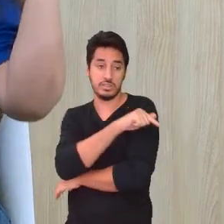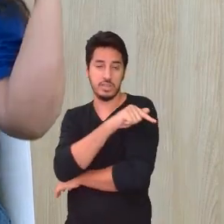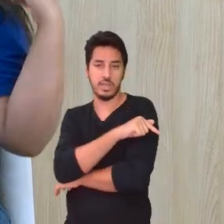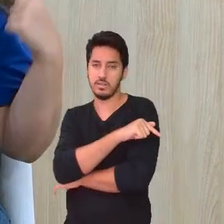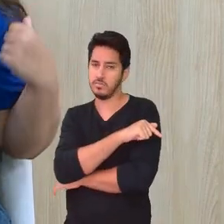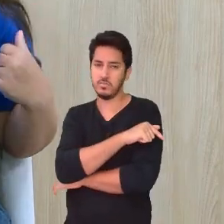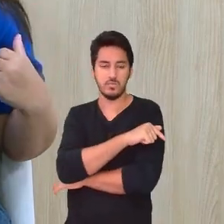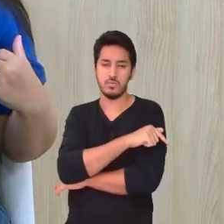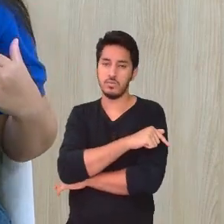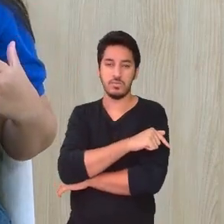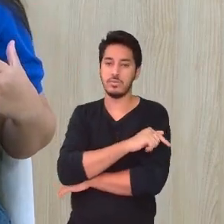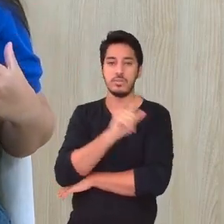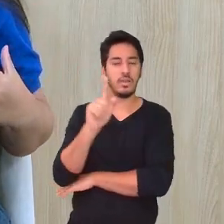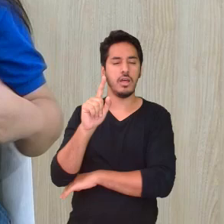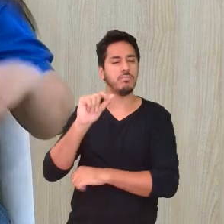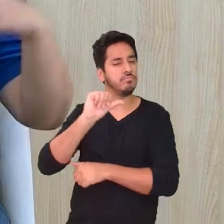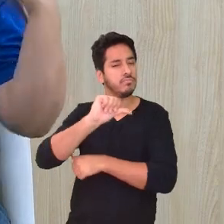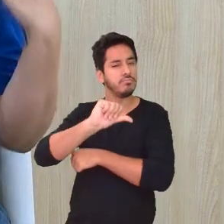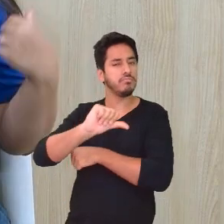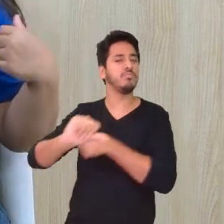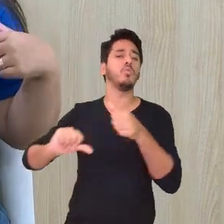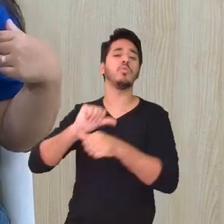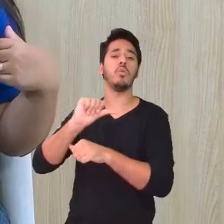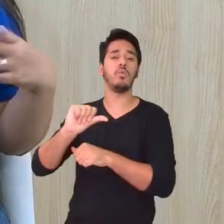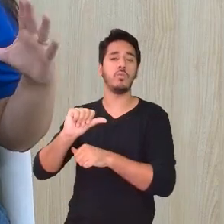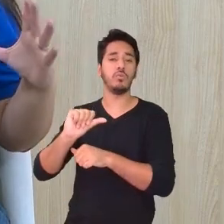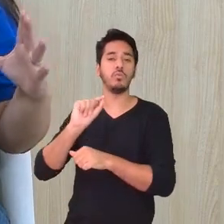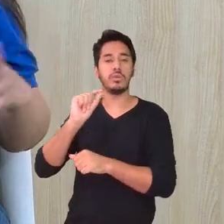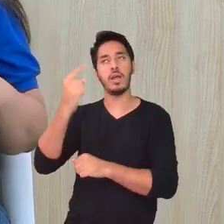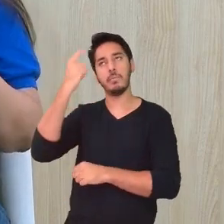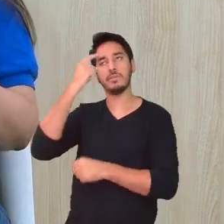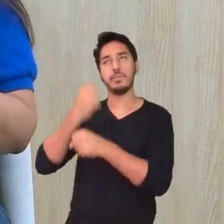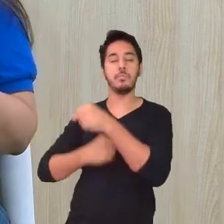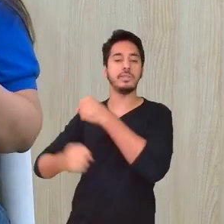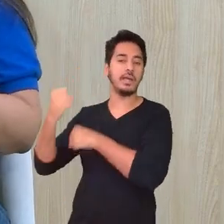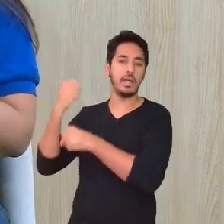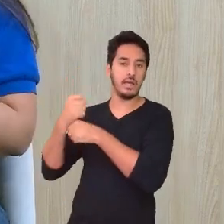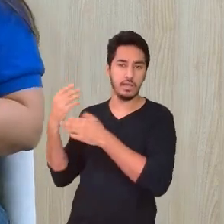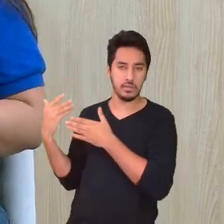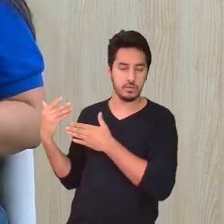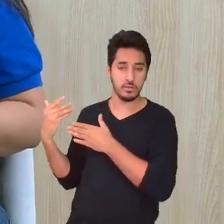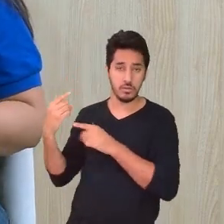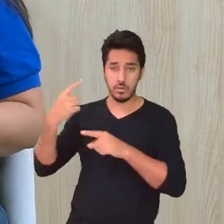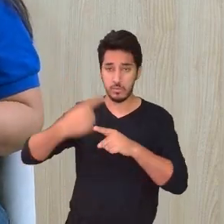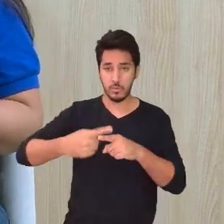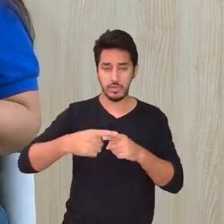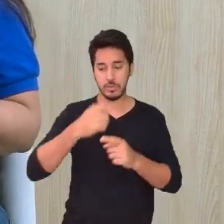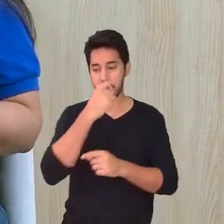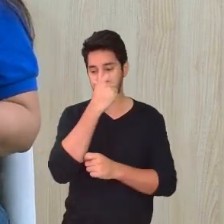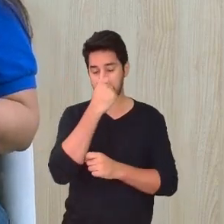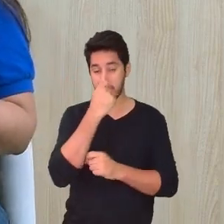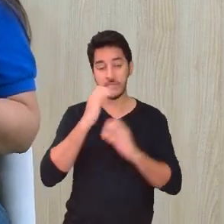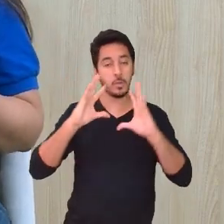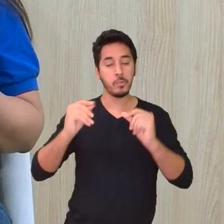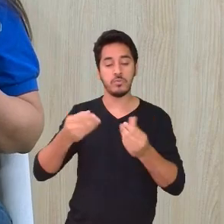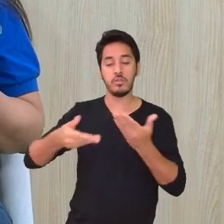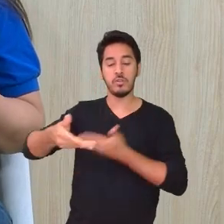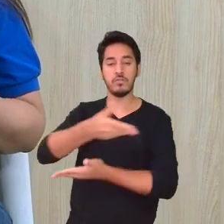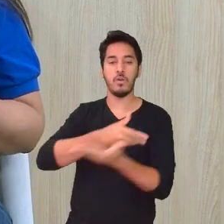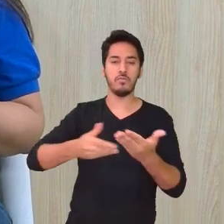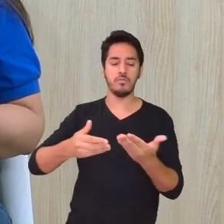diferente daquele que você estava, né, ao ano passado, por exemplo. Por quê? Porque tudo envolve